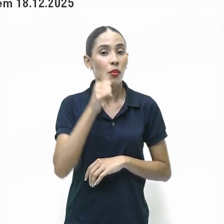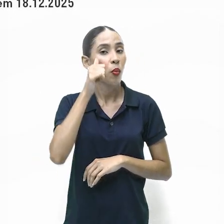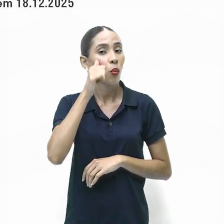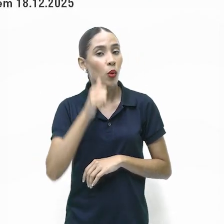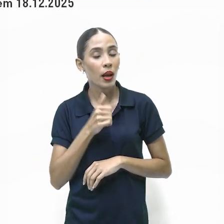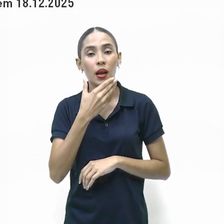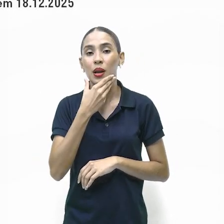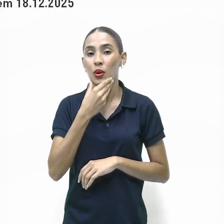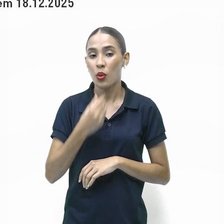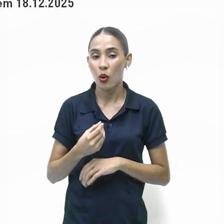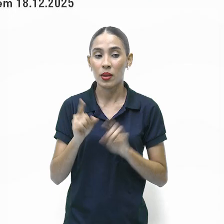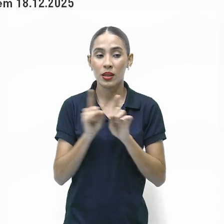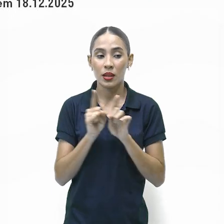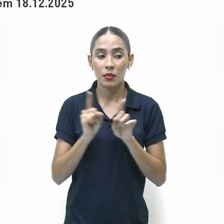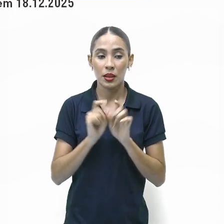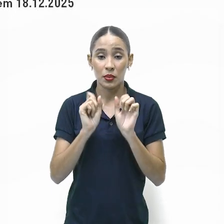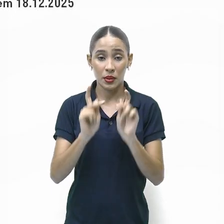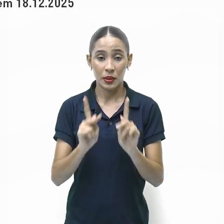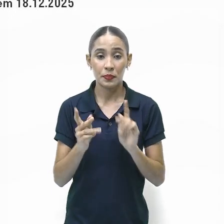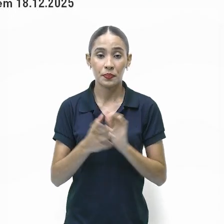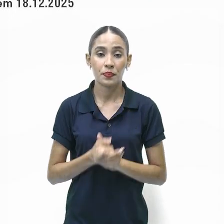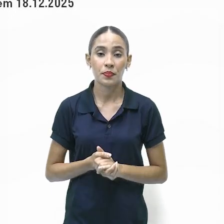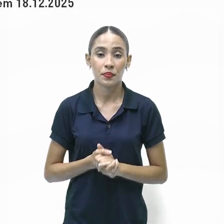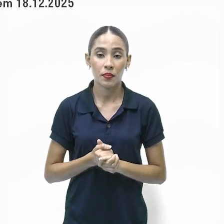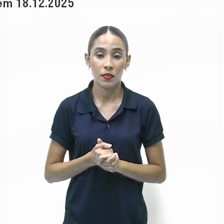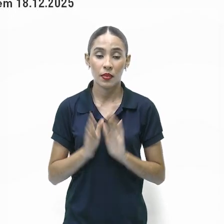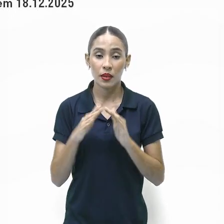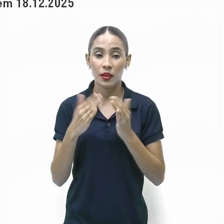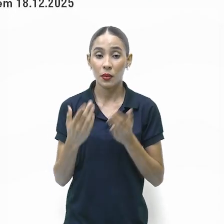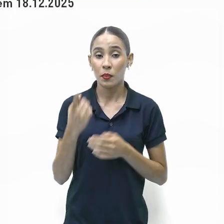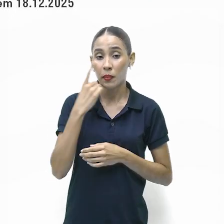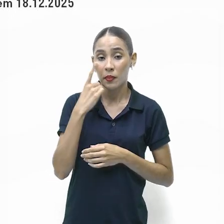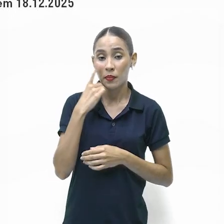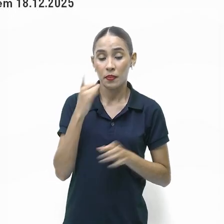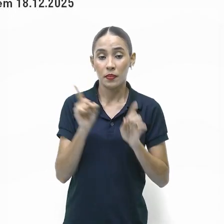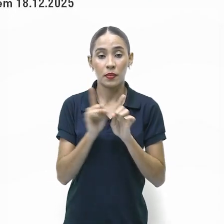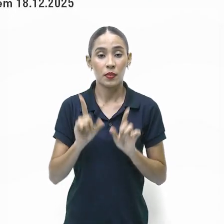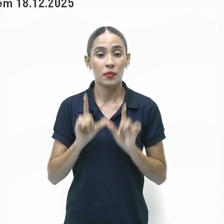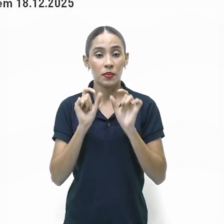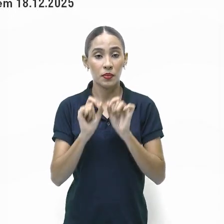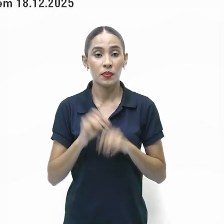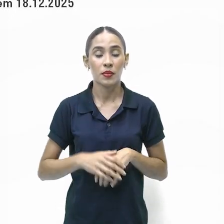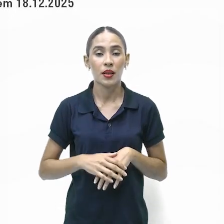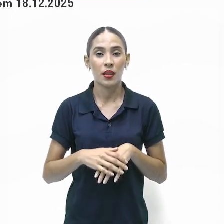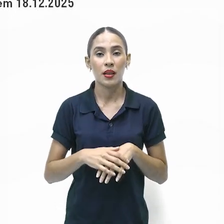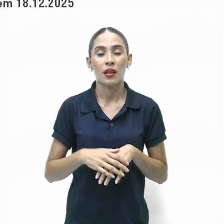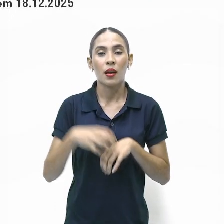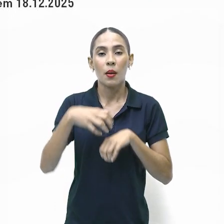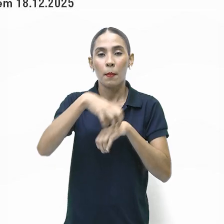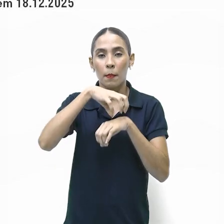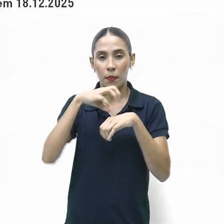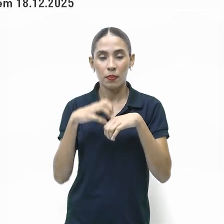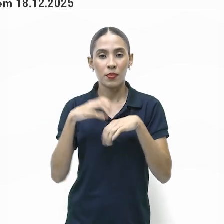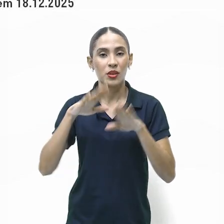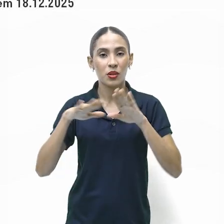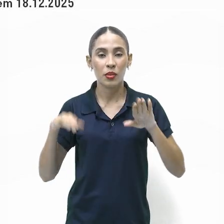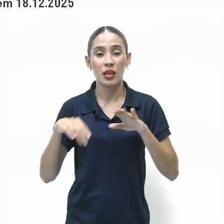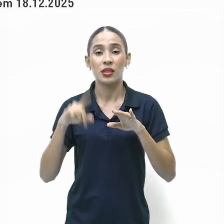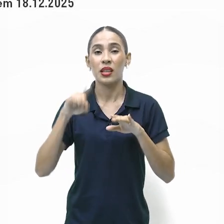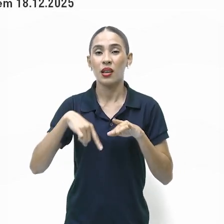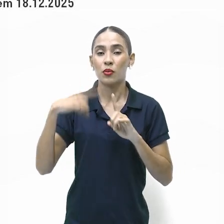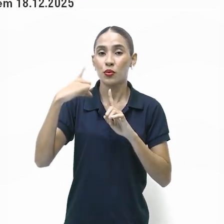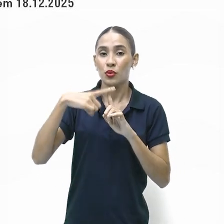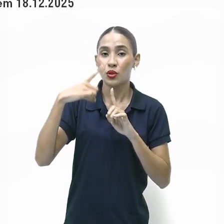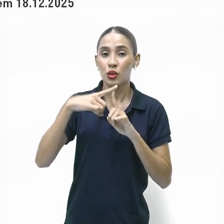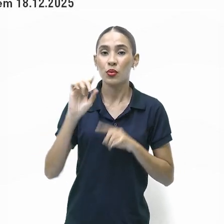masculino quanto no feminino, tá certo? E aí vamos observar que essas verrugas geralmente são causadas por